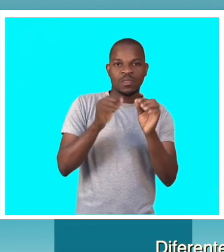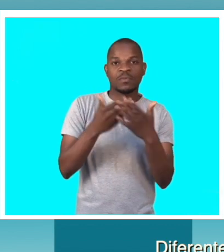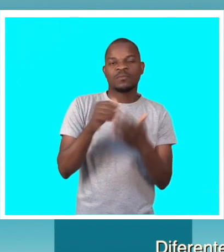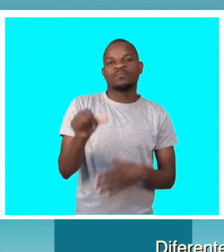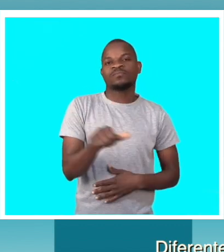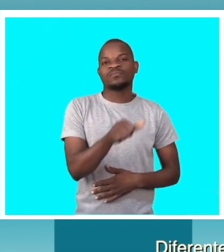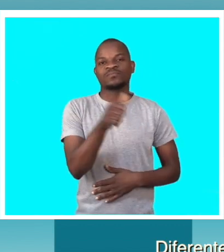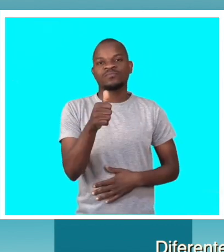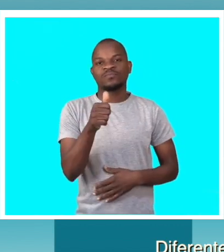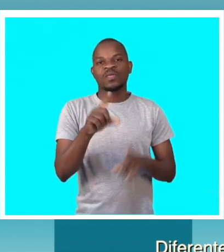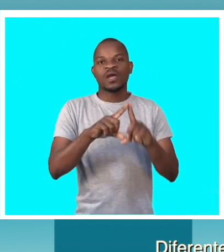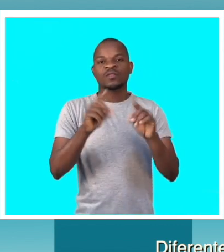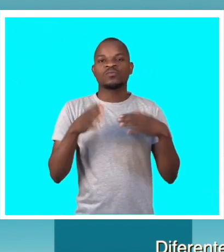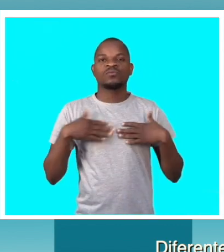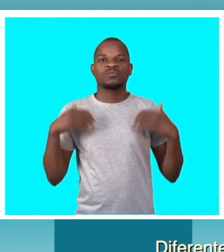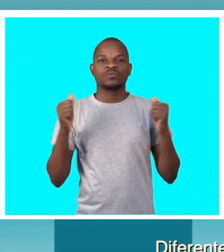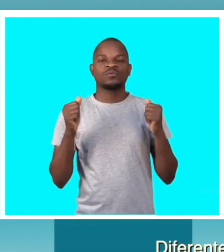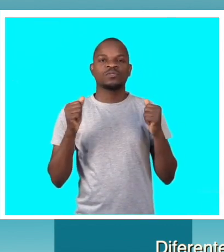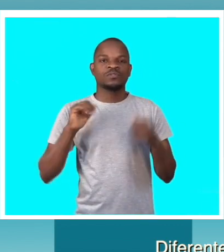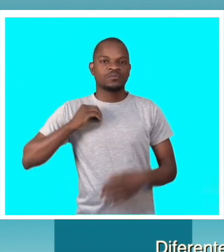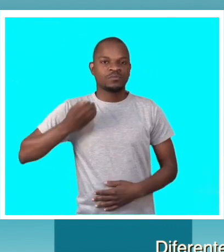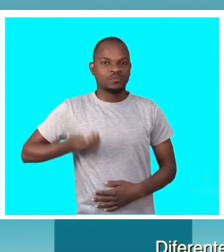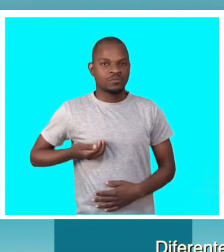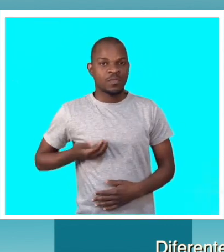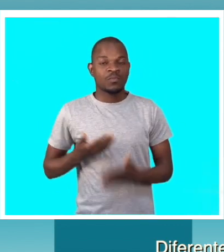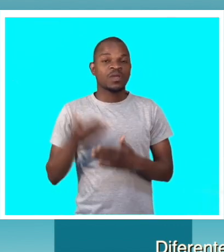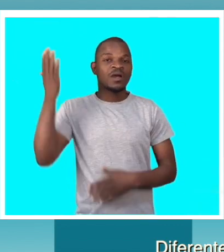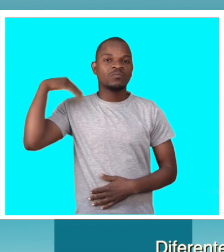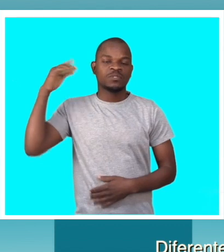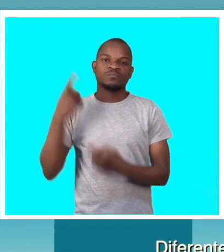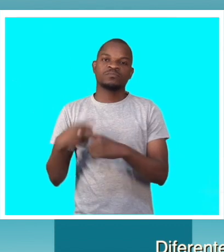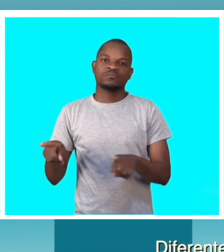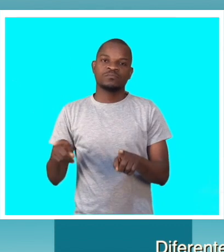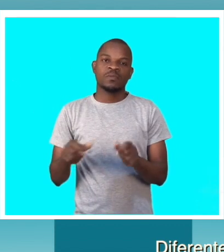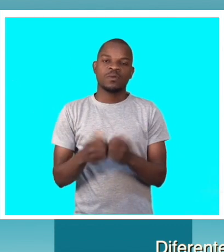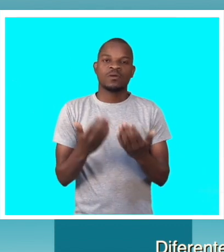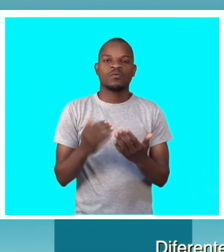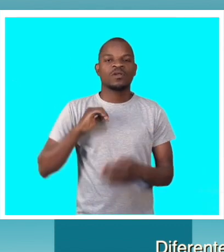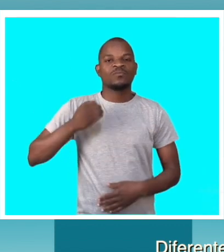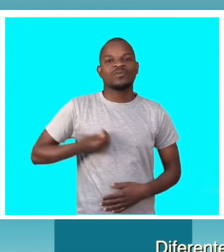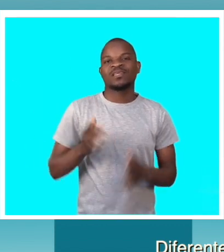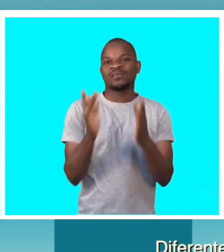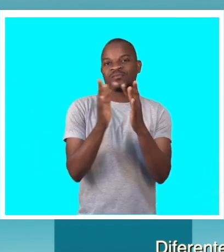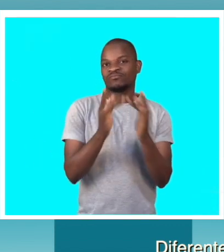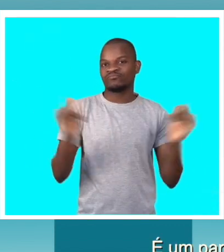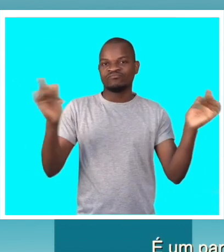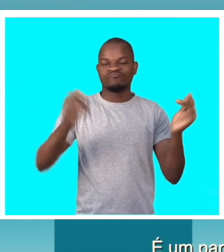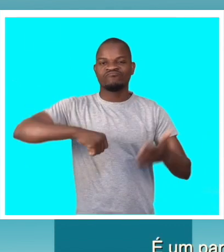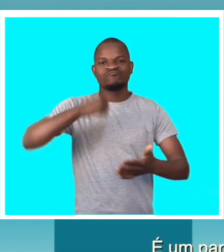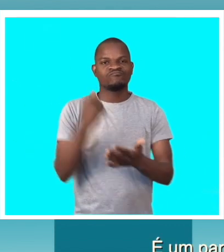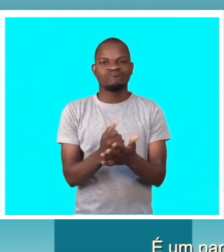Isto é diferente daquilo que era o parto antigamente. A mulher agora é livre de tomar as suas próprias decisões.